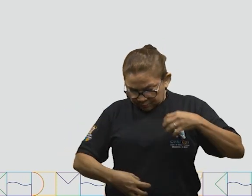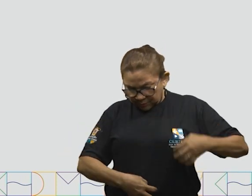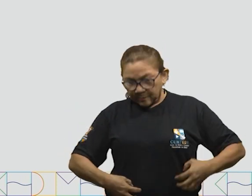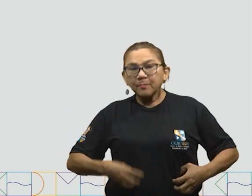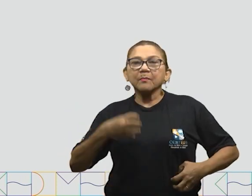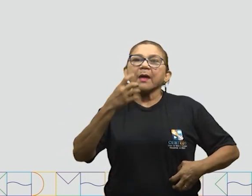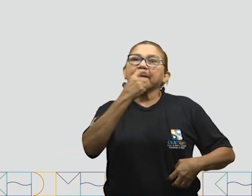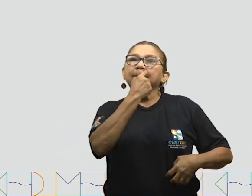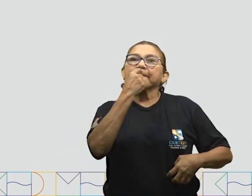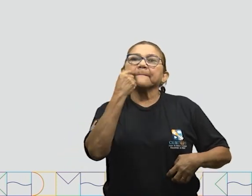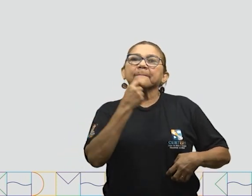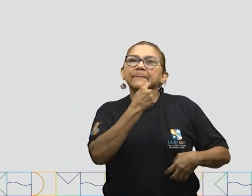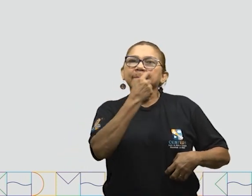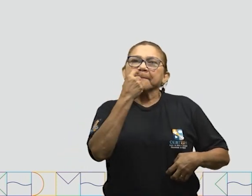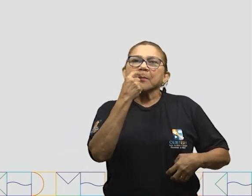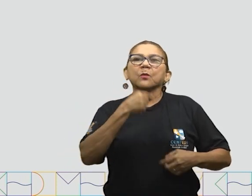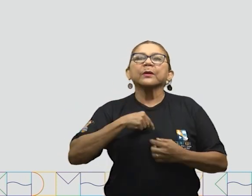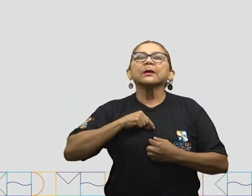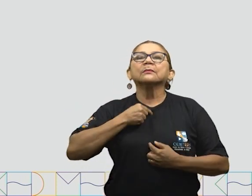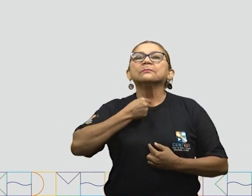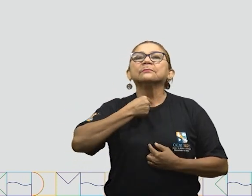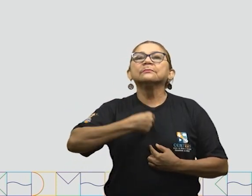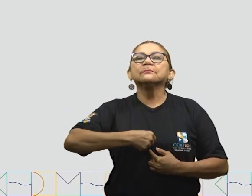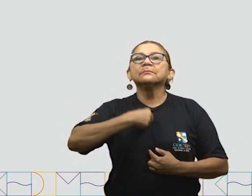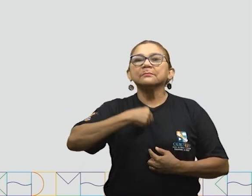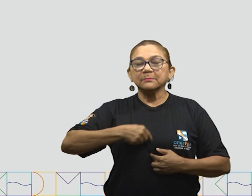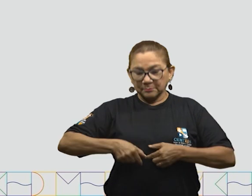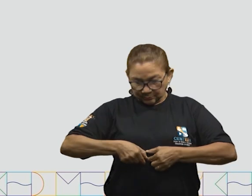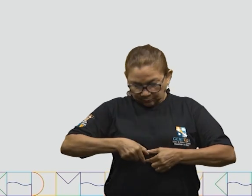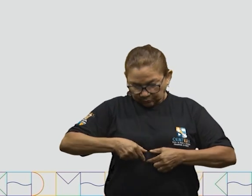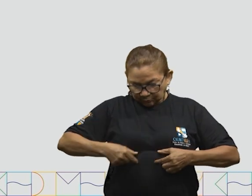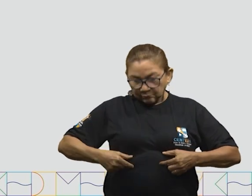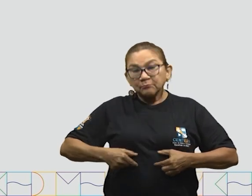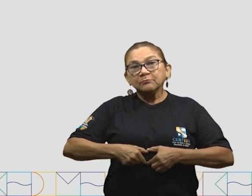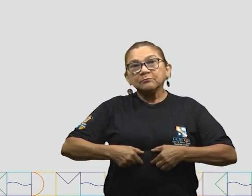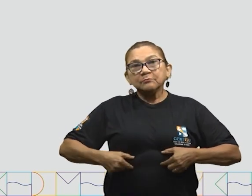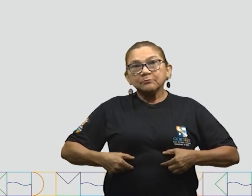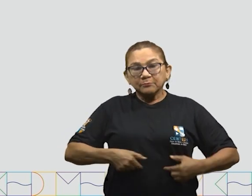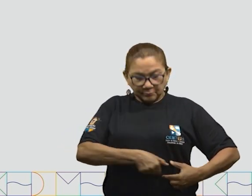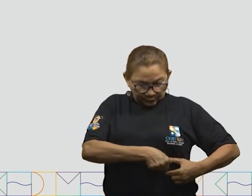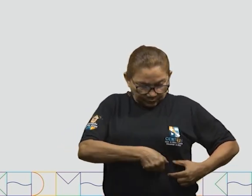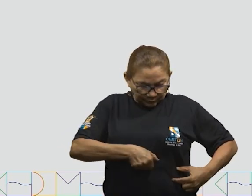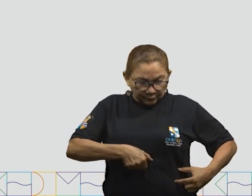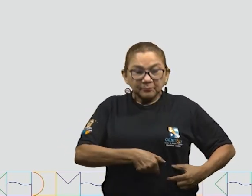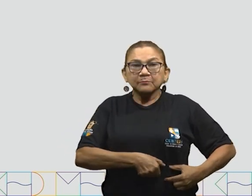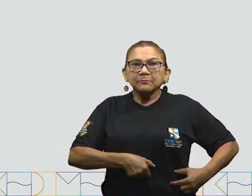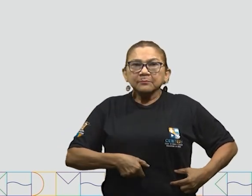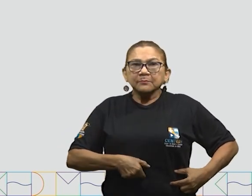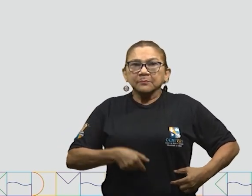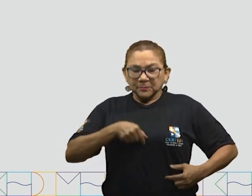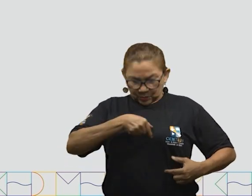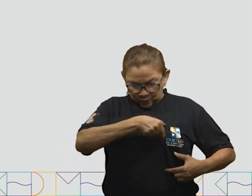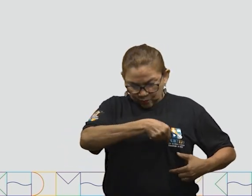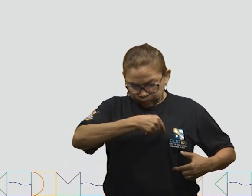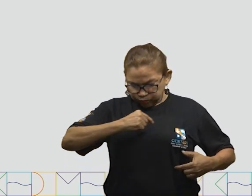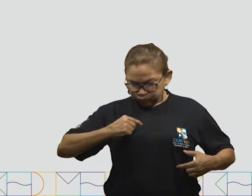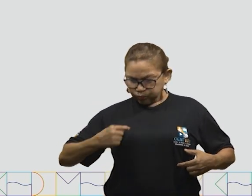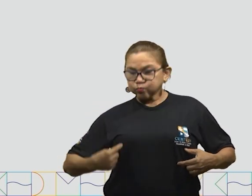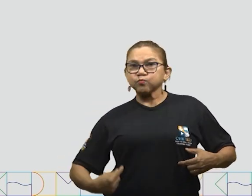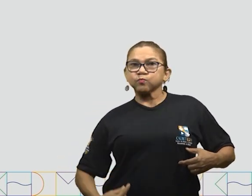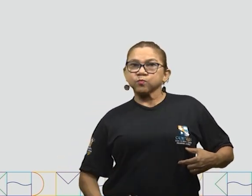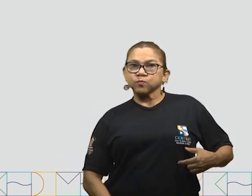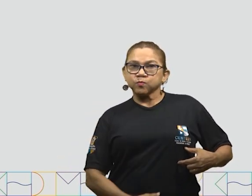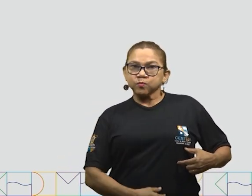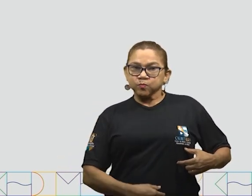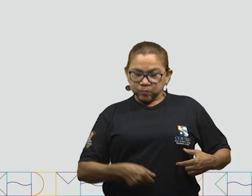faringe, esôfago, estômago, intestino delgado e intestino grosso.